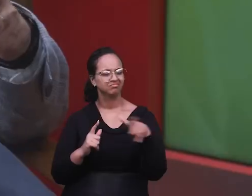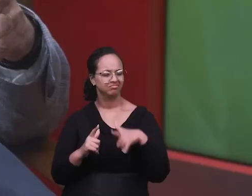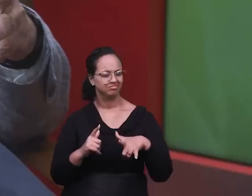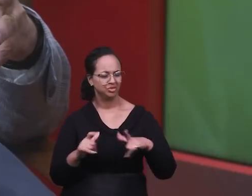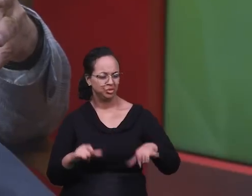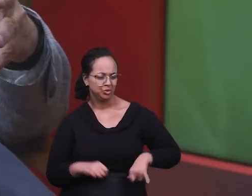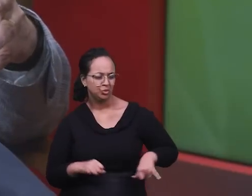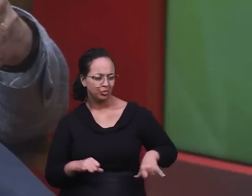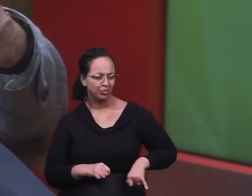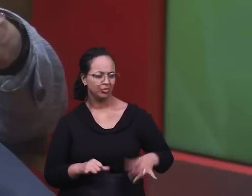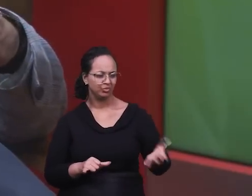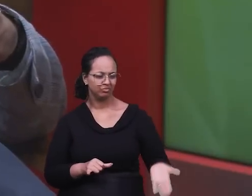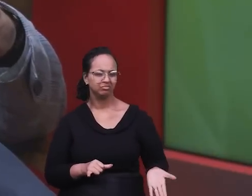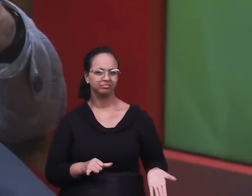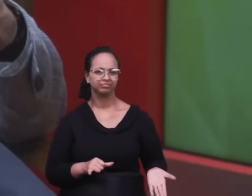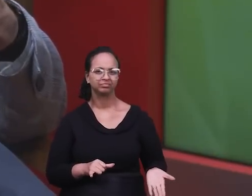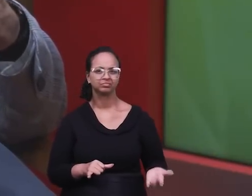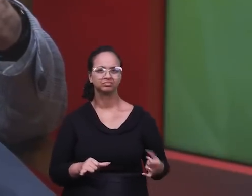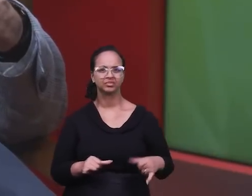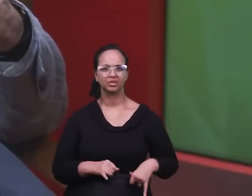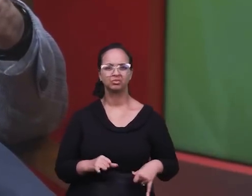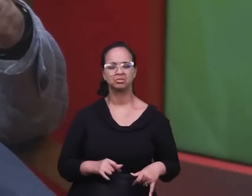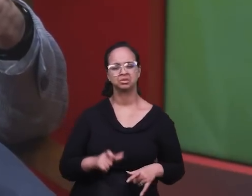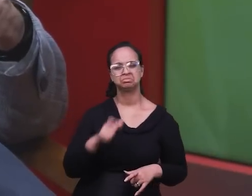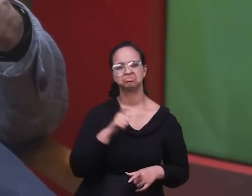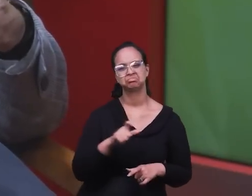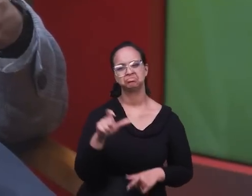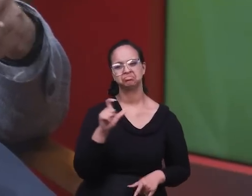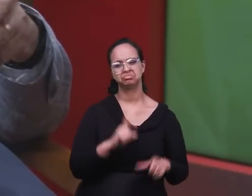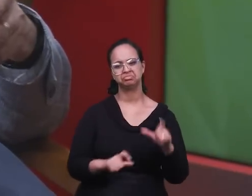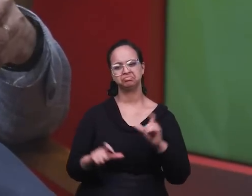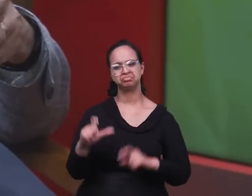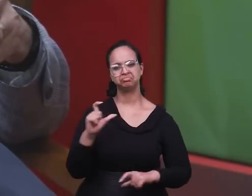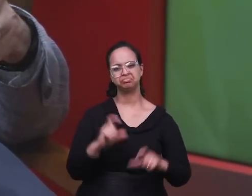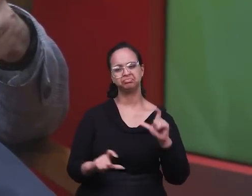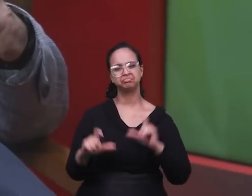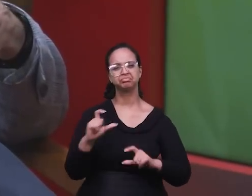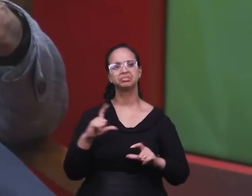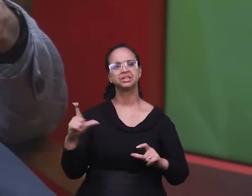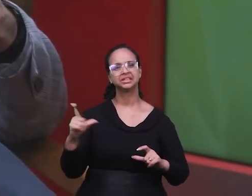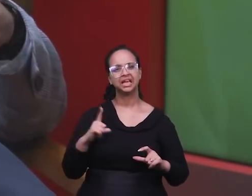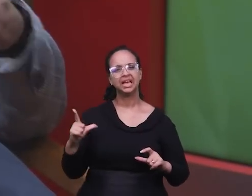passando por aquele sofrimento, né, injúrias,